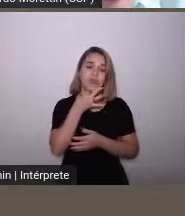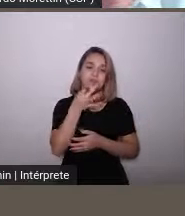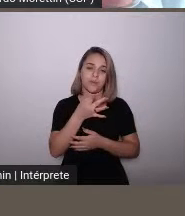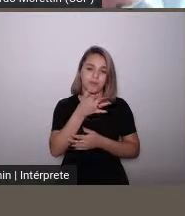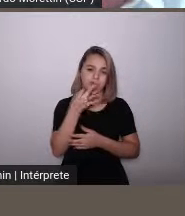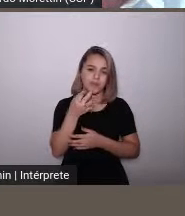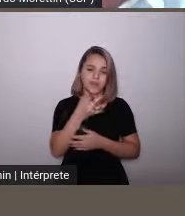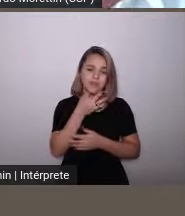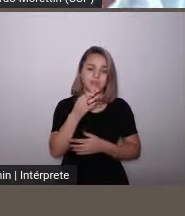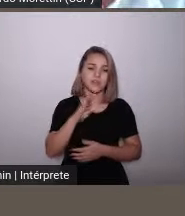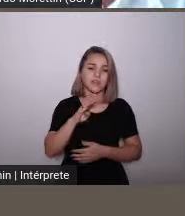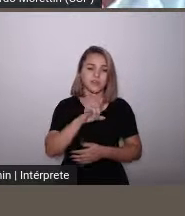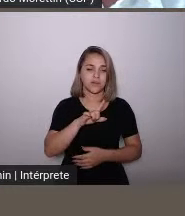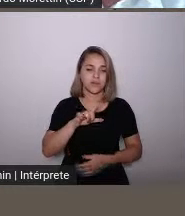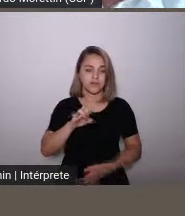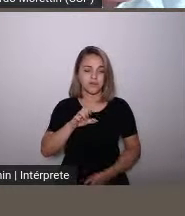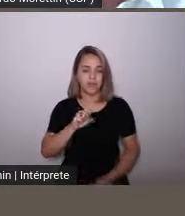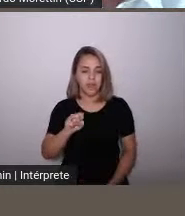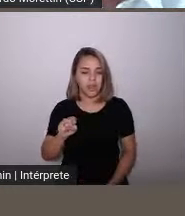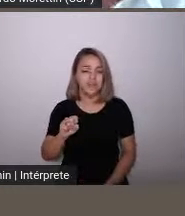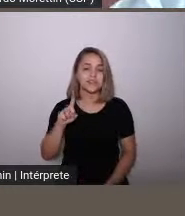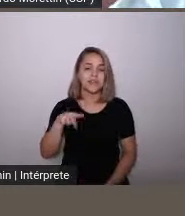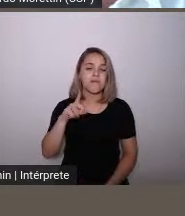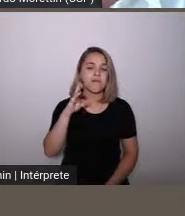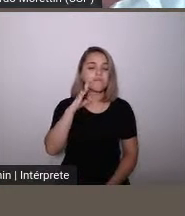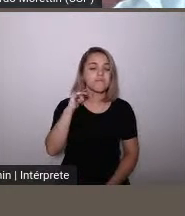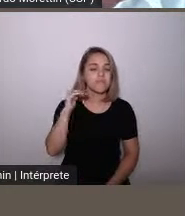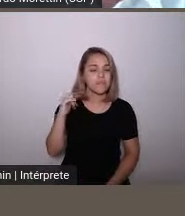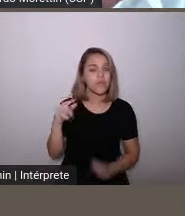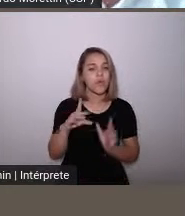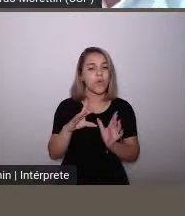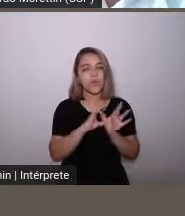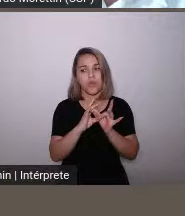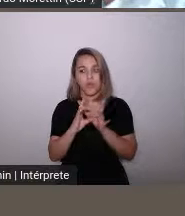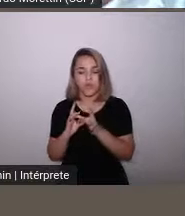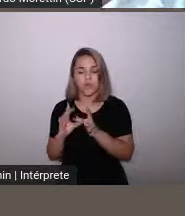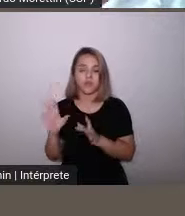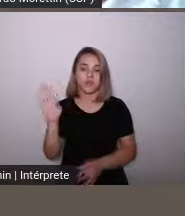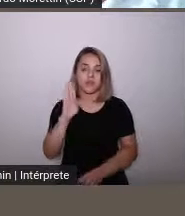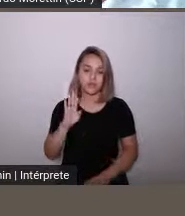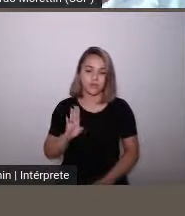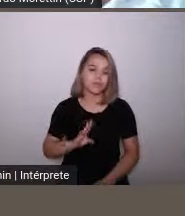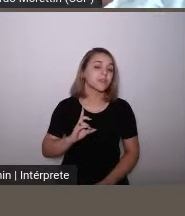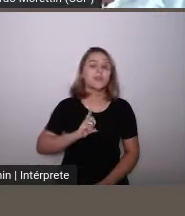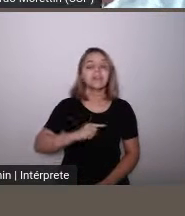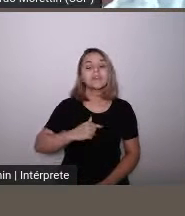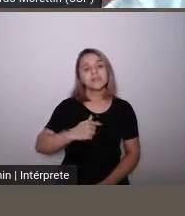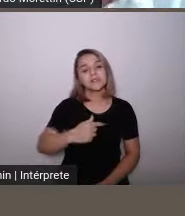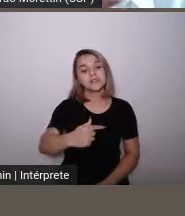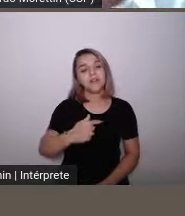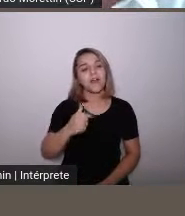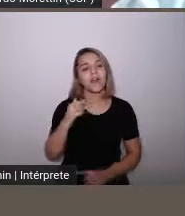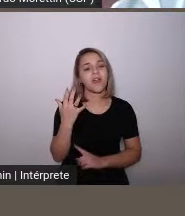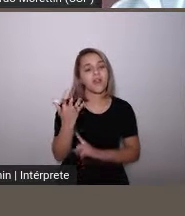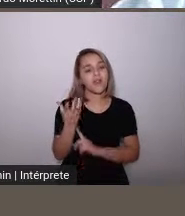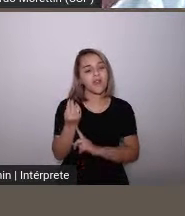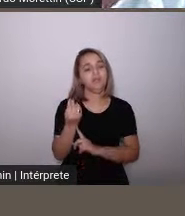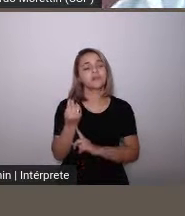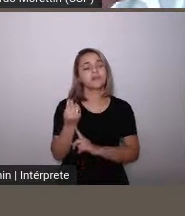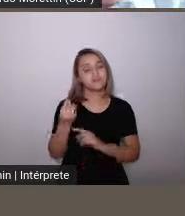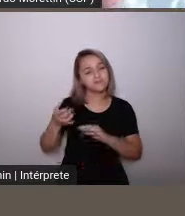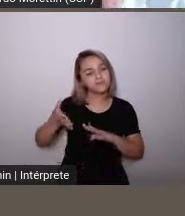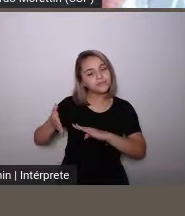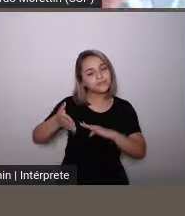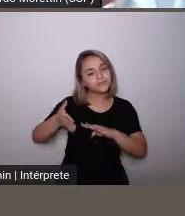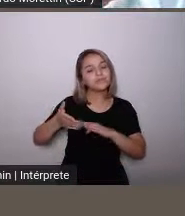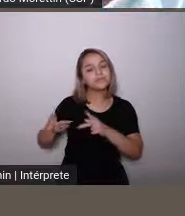Sandra, outra figura importante para o contexto brasileiro, que depois da Semana de Arte Moderna visita o Brasil, estabelece